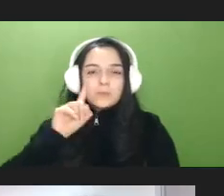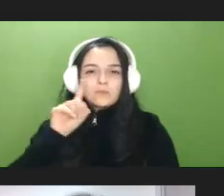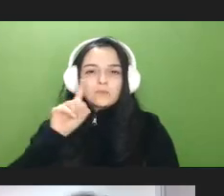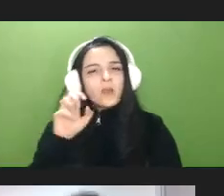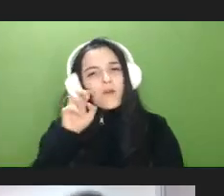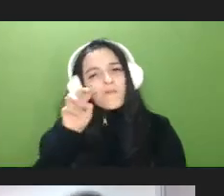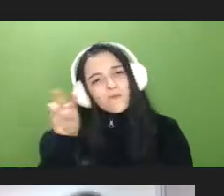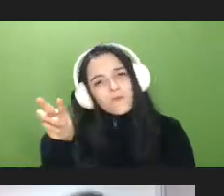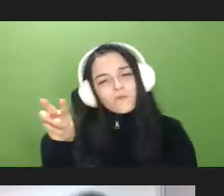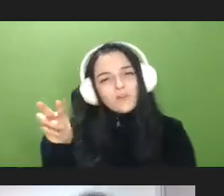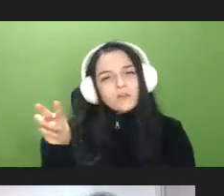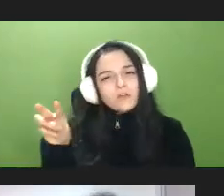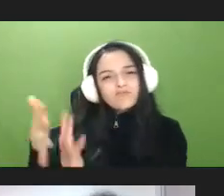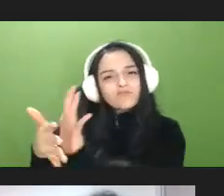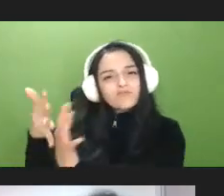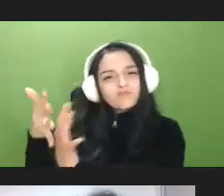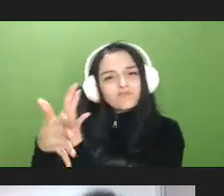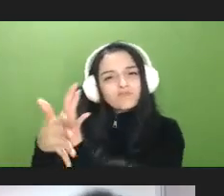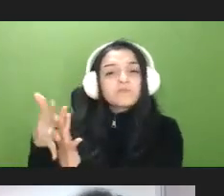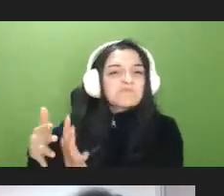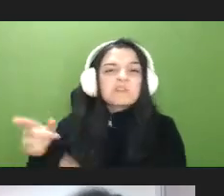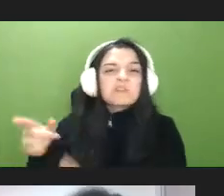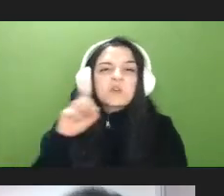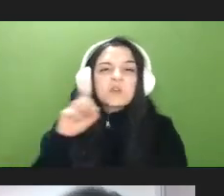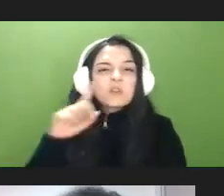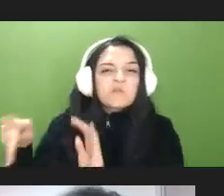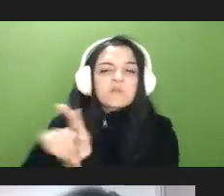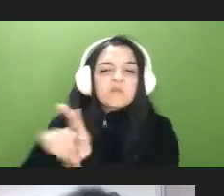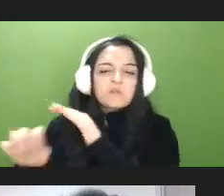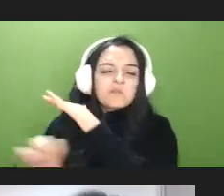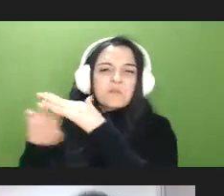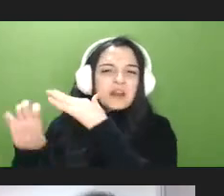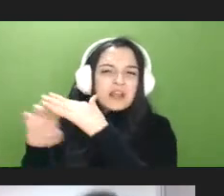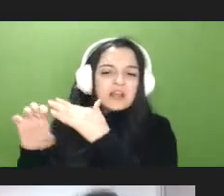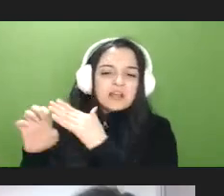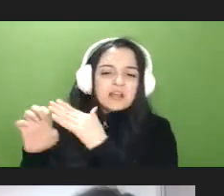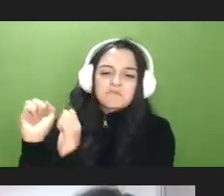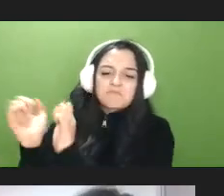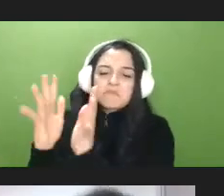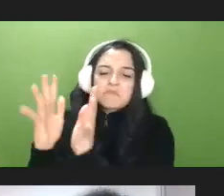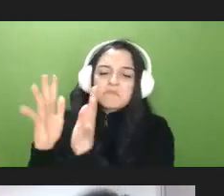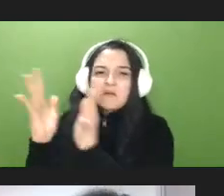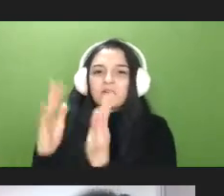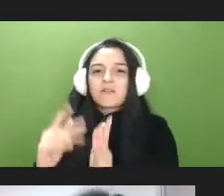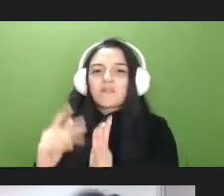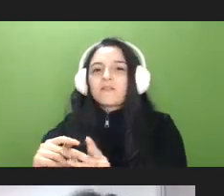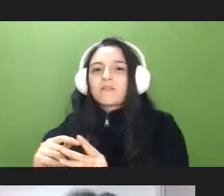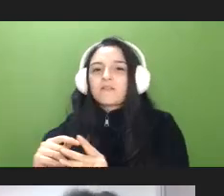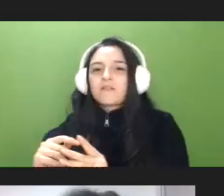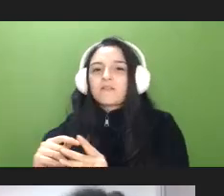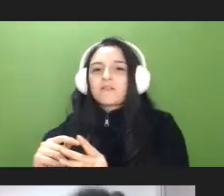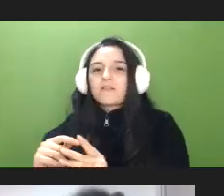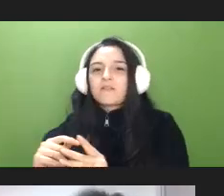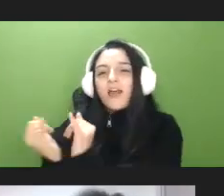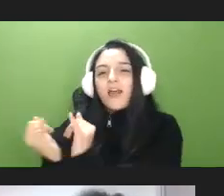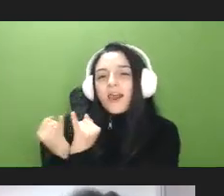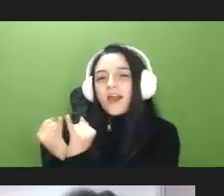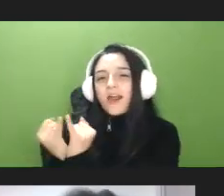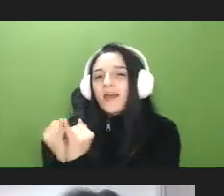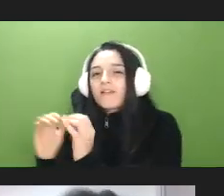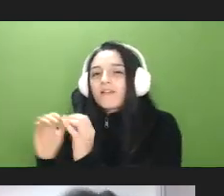dia a dia mesmo de empresa, assim, né? A questão da conversinha de corredor, da fofoca,